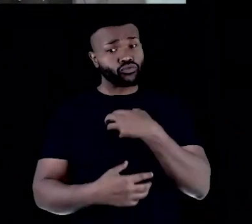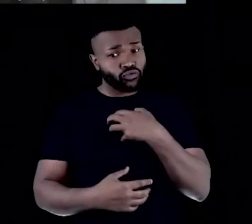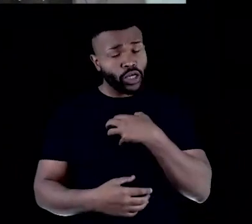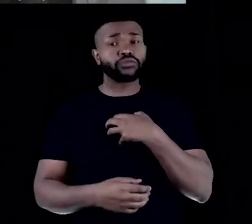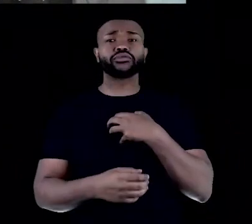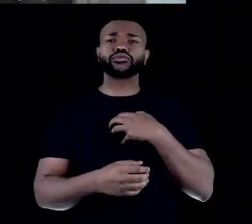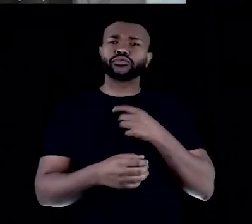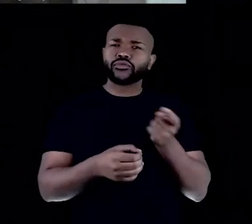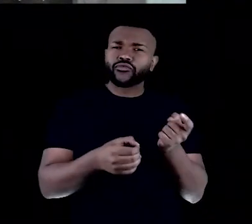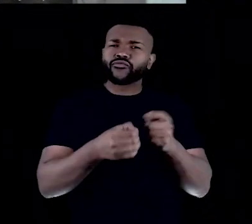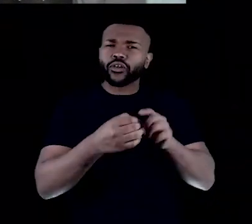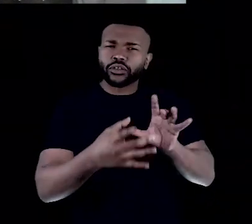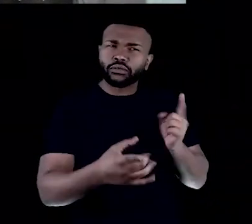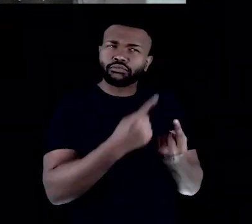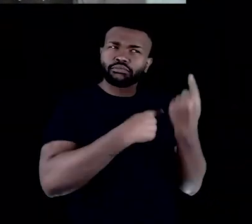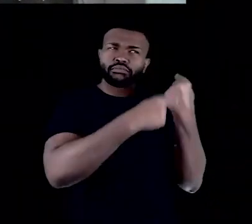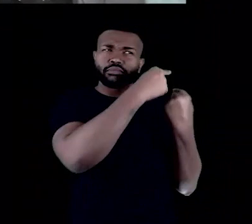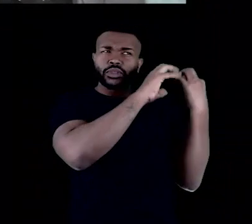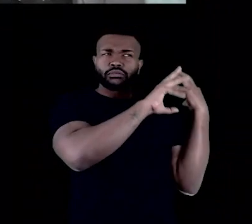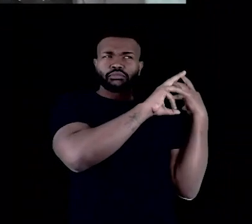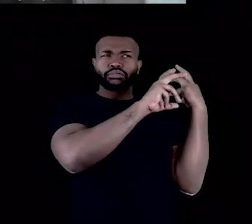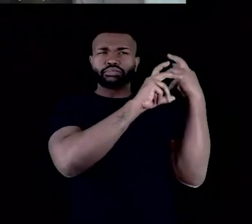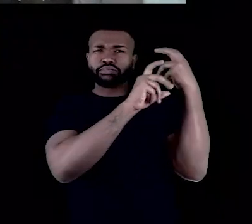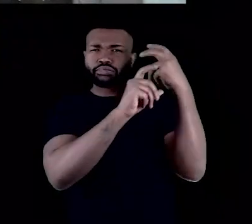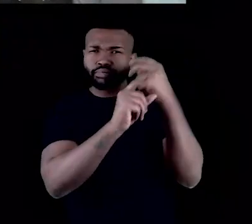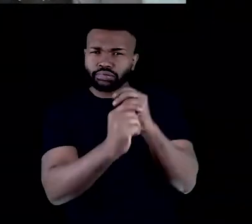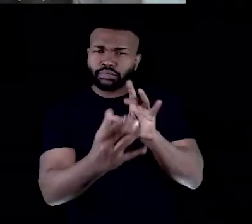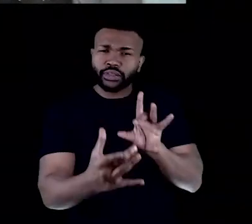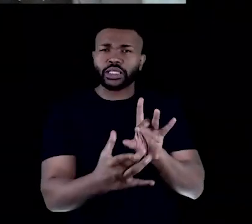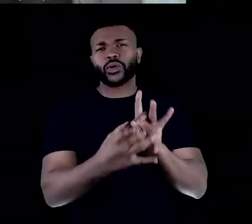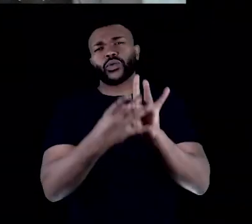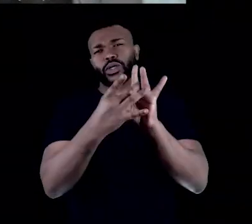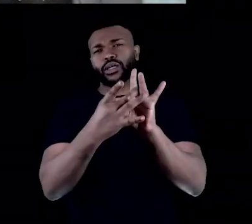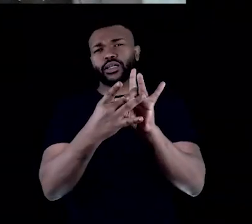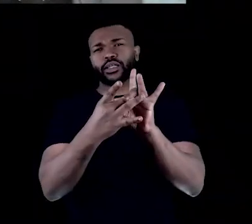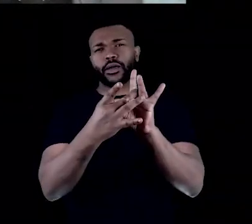sem dúvida, de resgatar ou de se conectar muitíssimo bem com